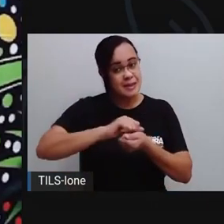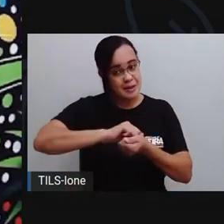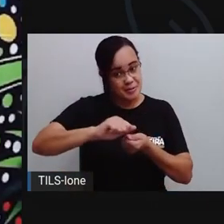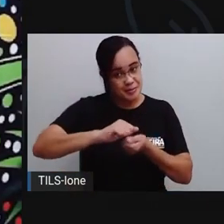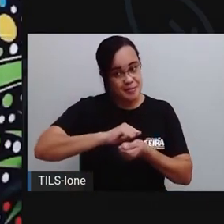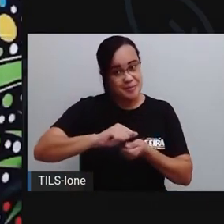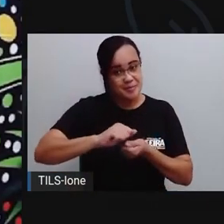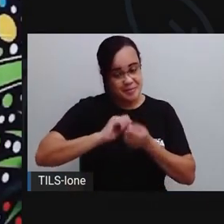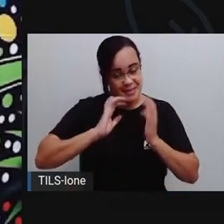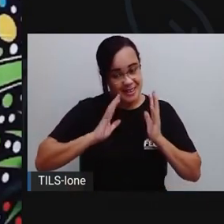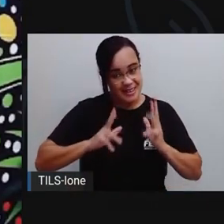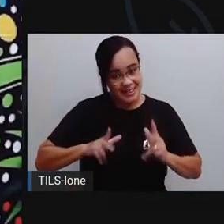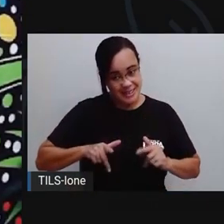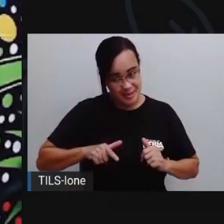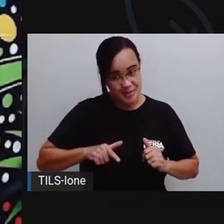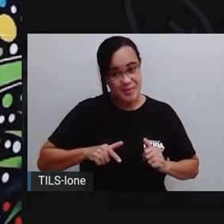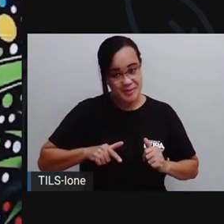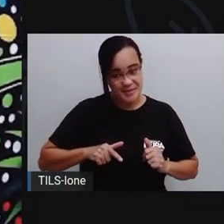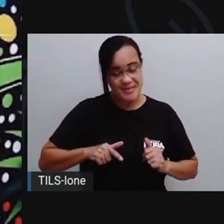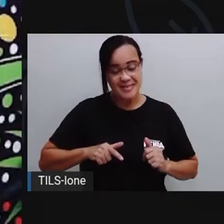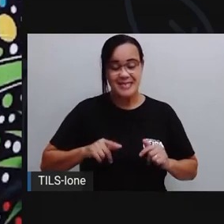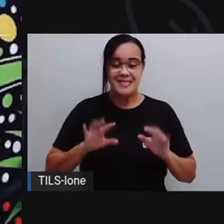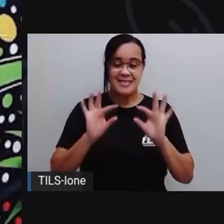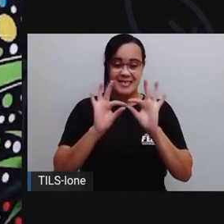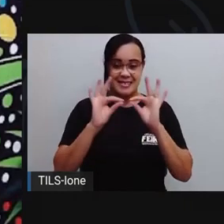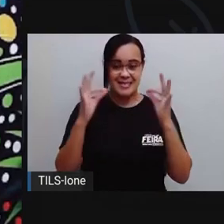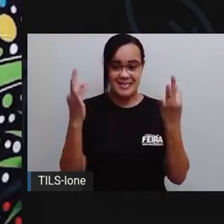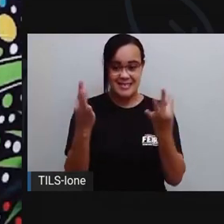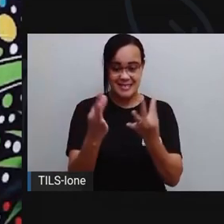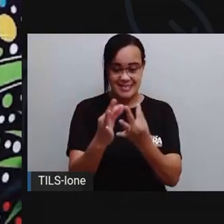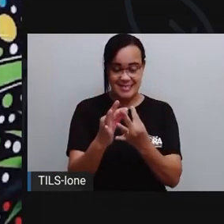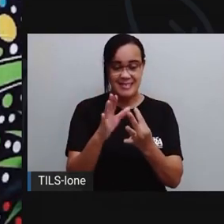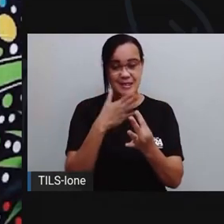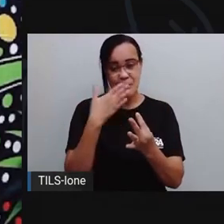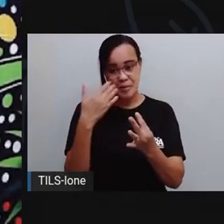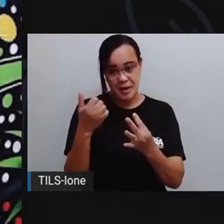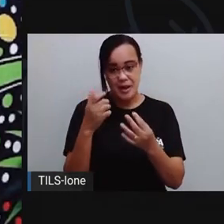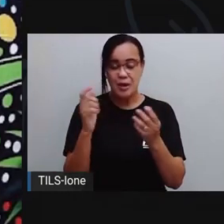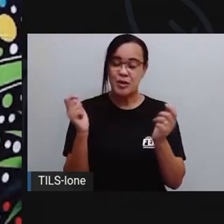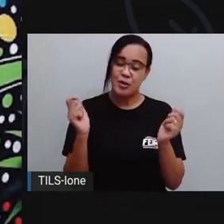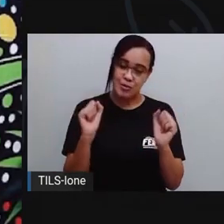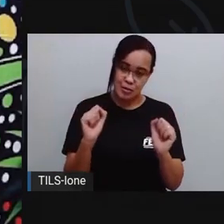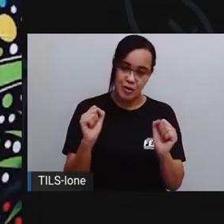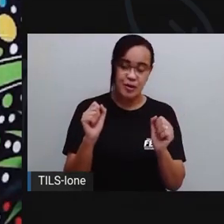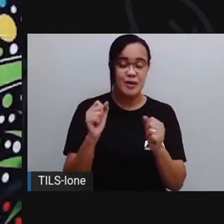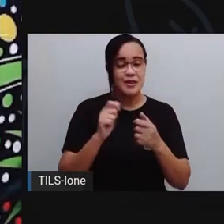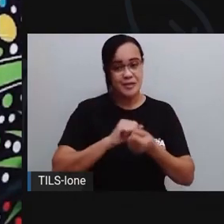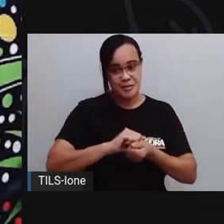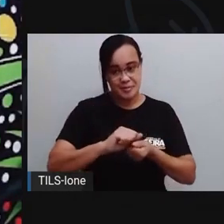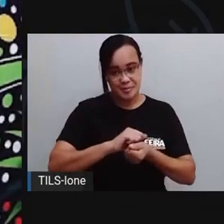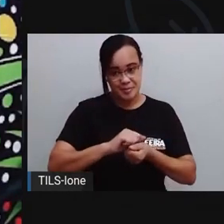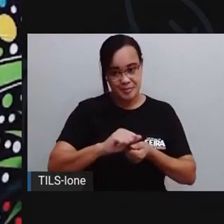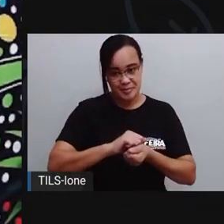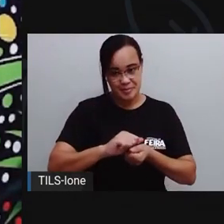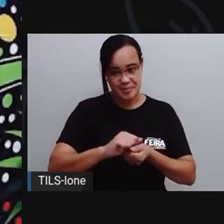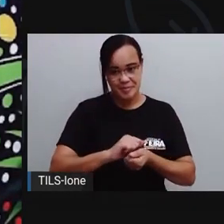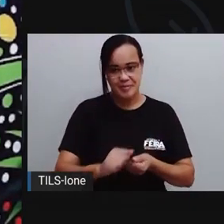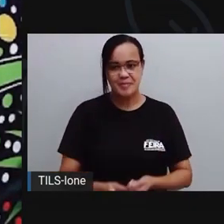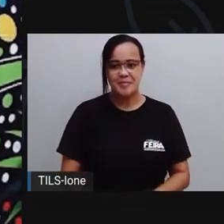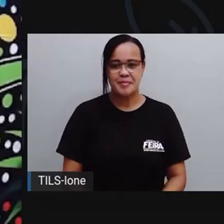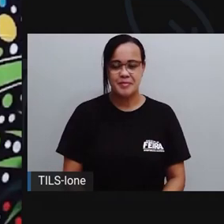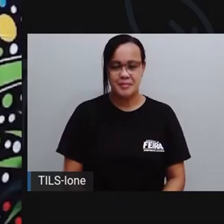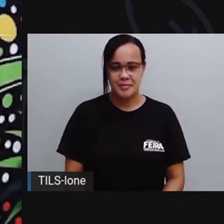Pró está colocando fita, né? Esses materiais que podem ser lavados. Pronto, vou colar aqui.